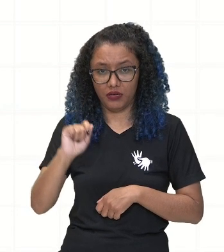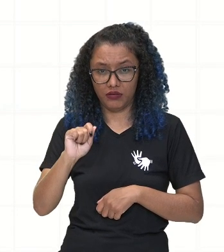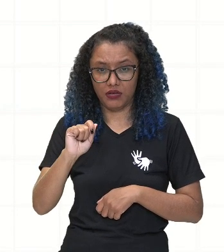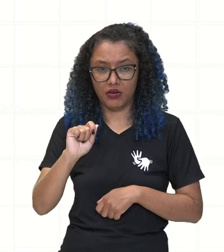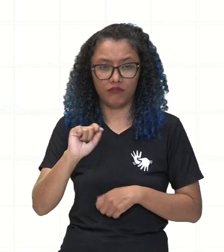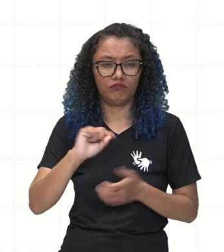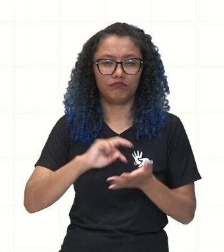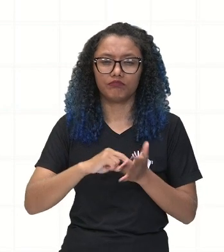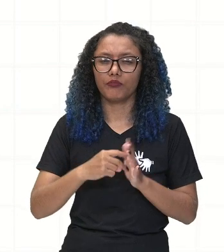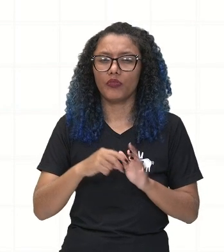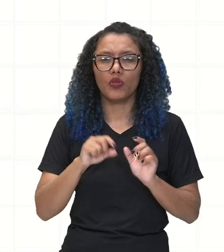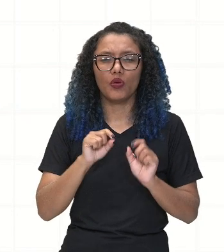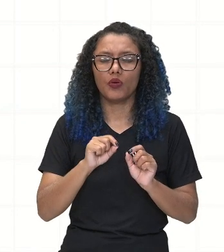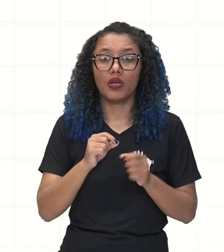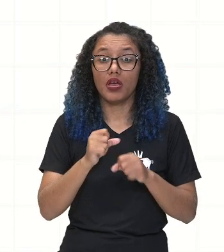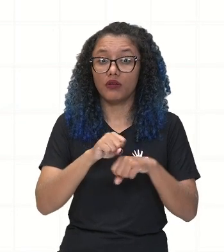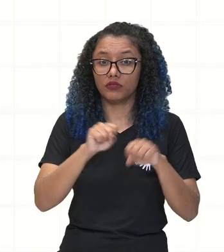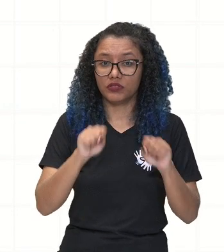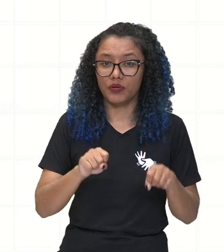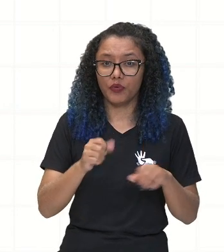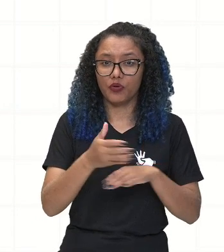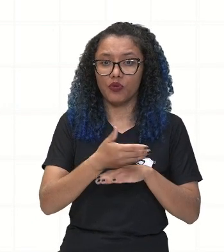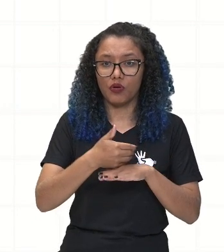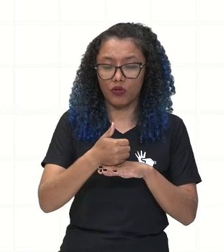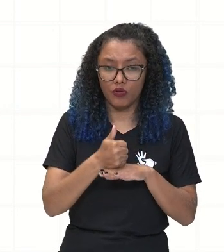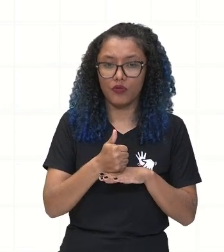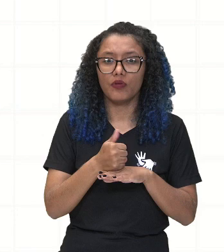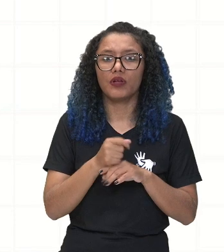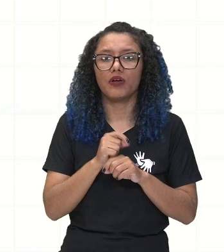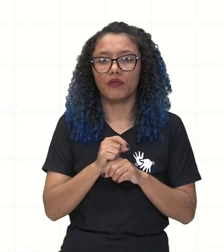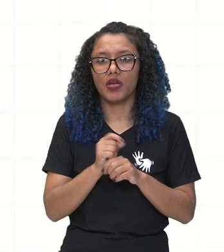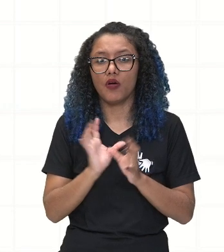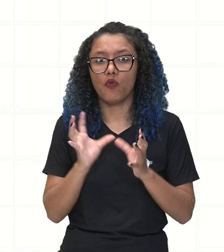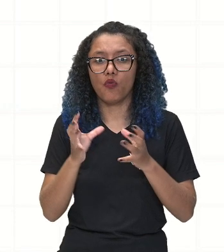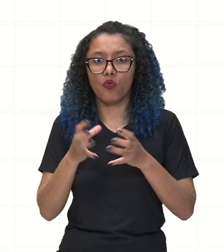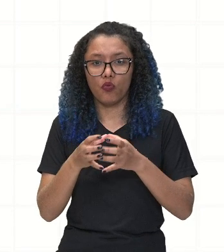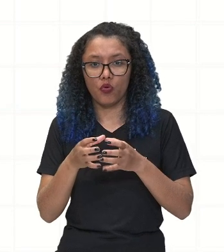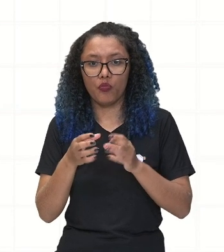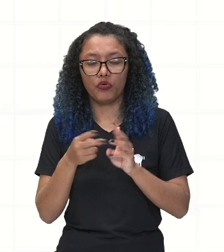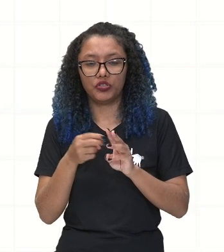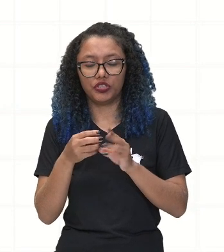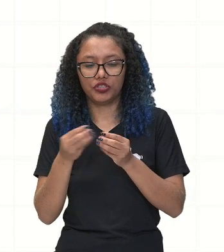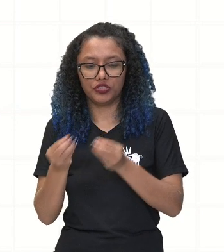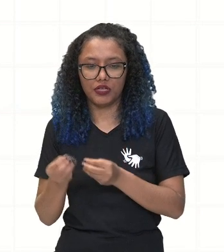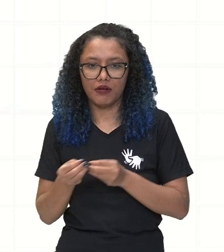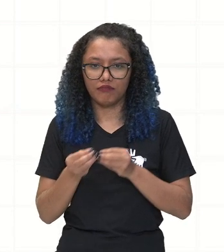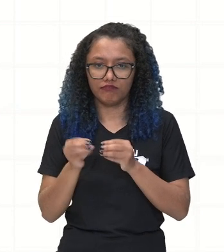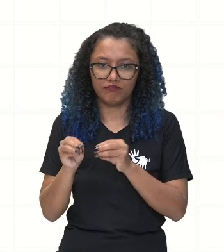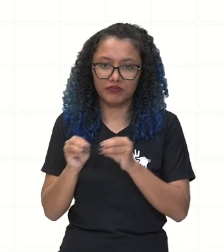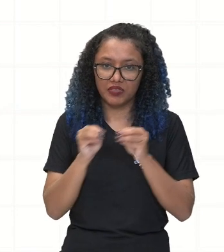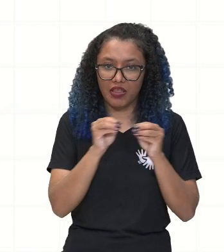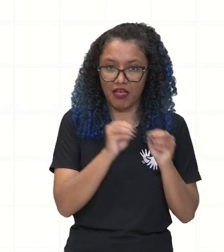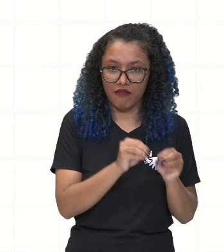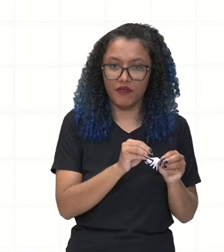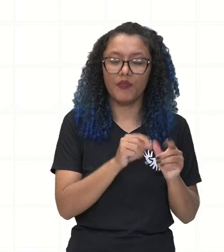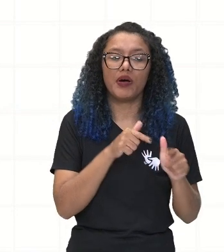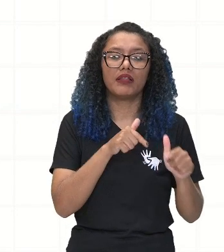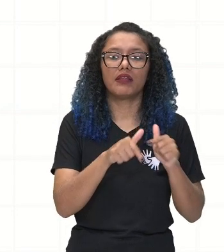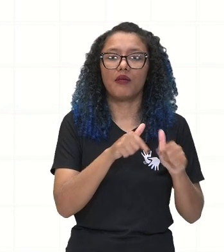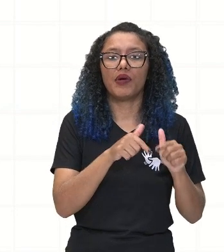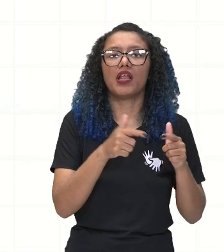guarda certo número de nativos para trabalhar nas minas existentes em seu território. O colono